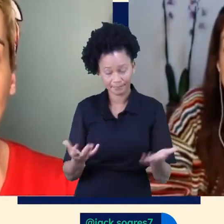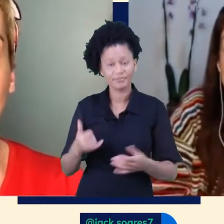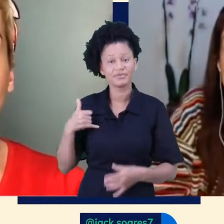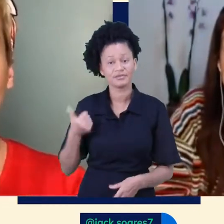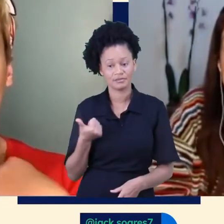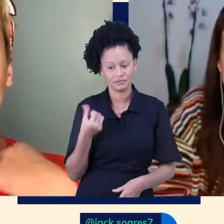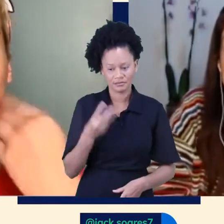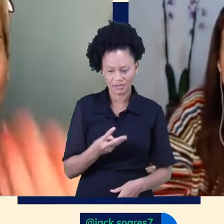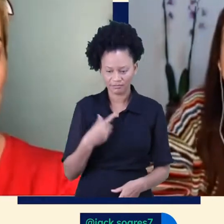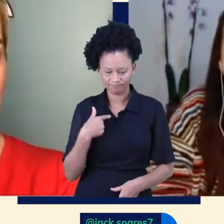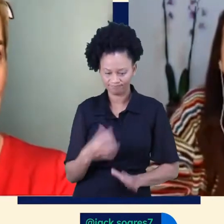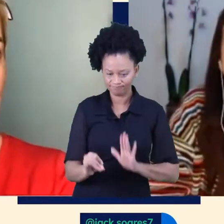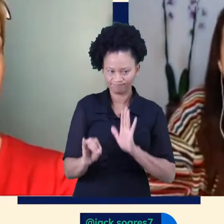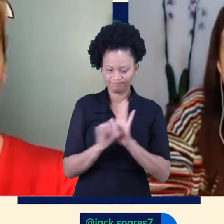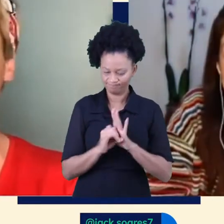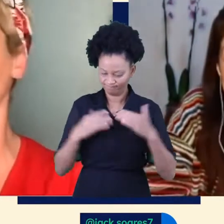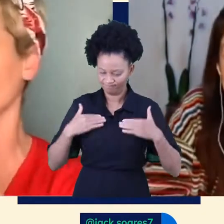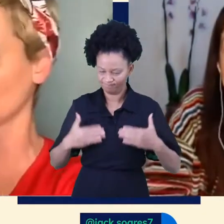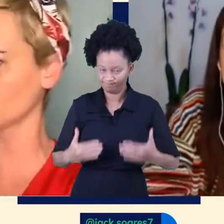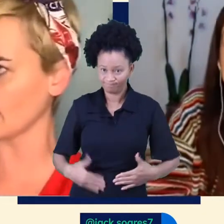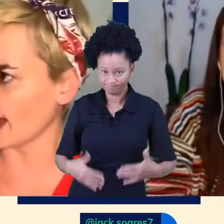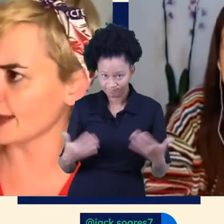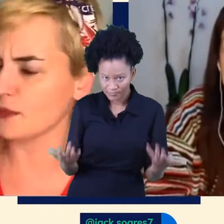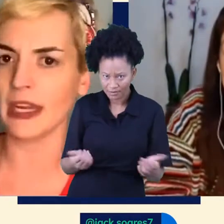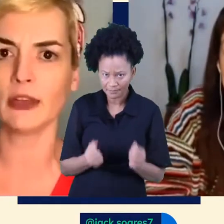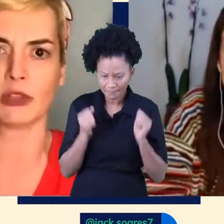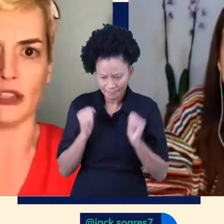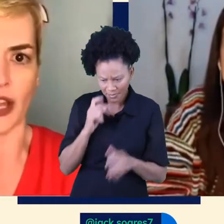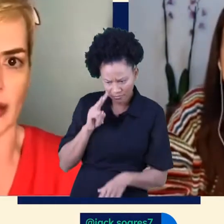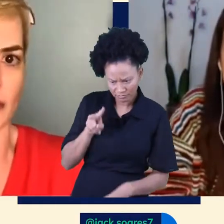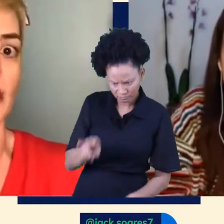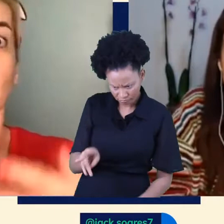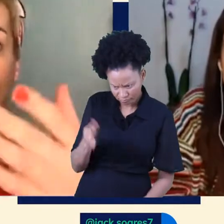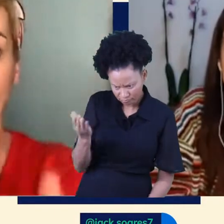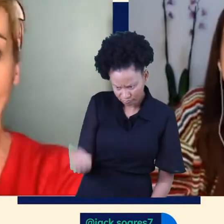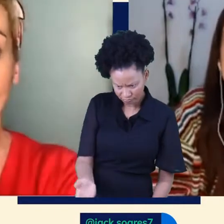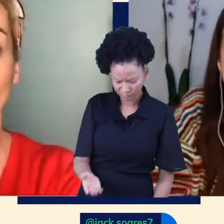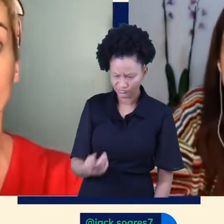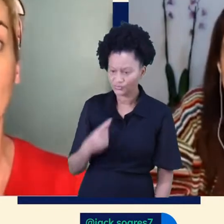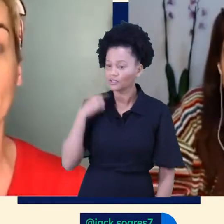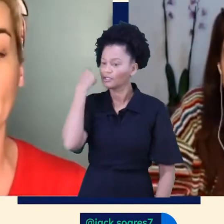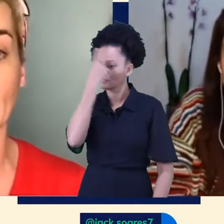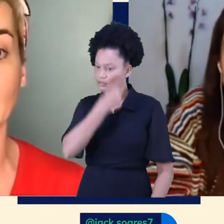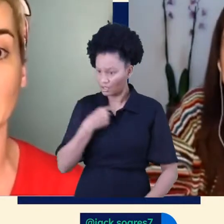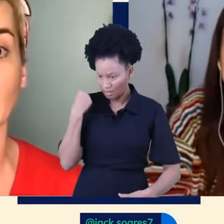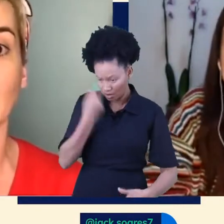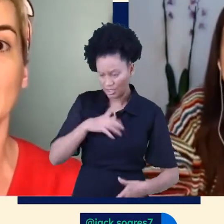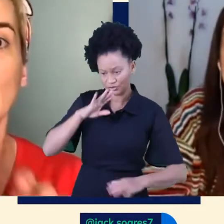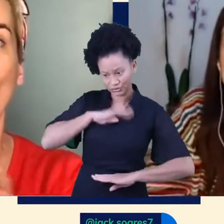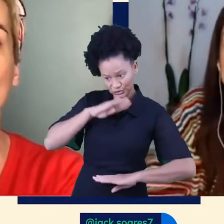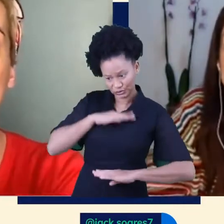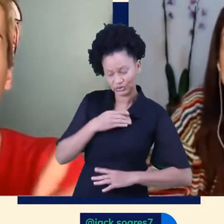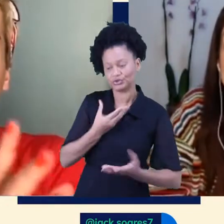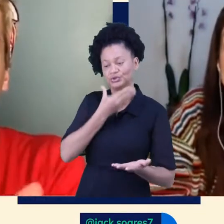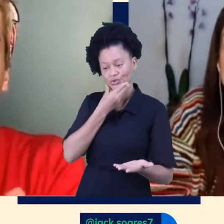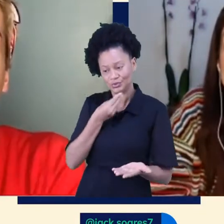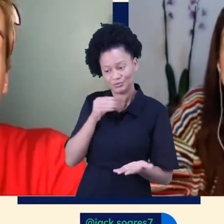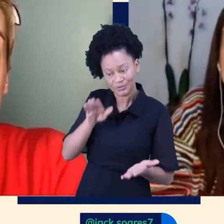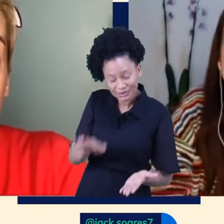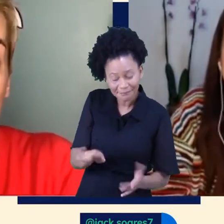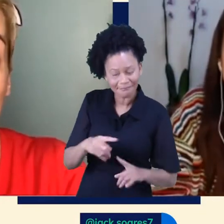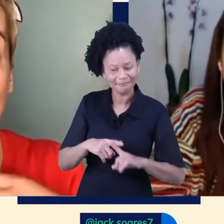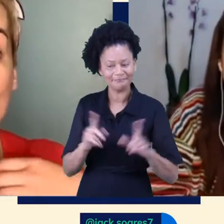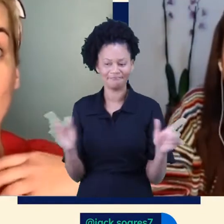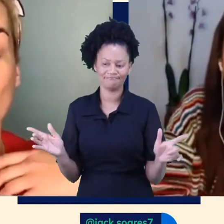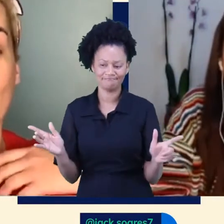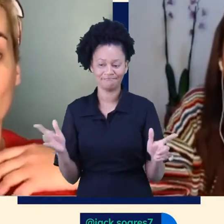com o corpo dele. Então a gente pode olhar para ele e falar assim, tem cara de menino, tem jeitão, é menino, mas de repente não é o gênero que